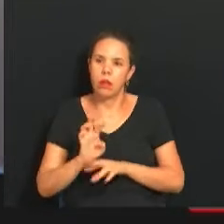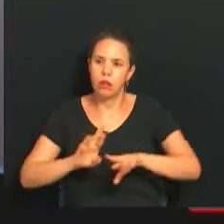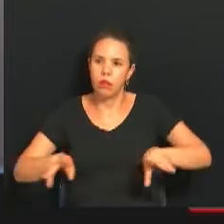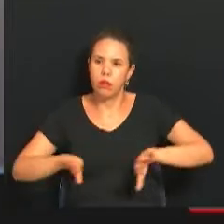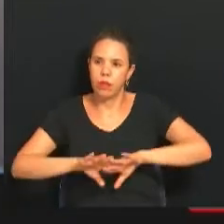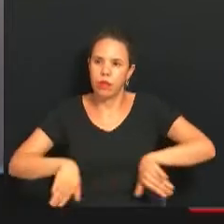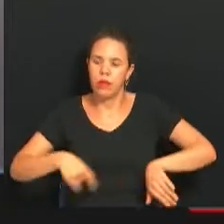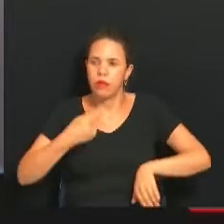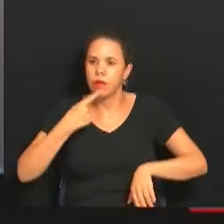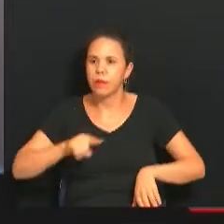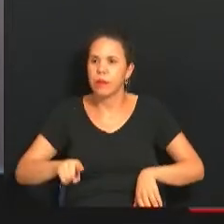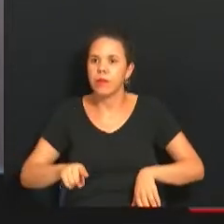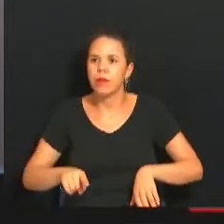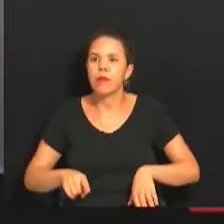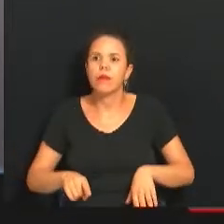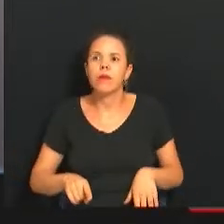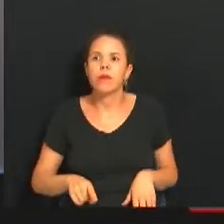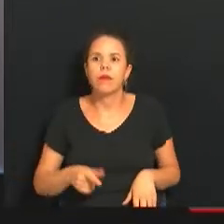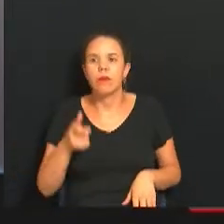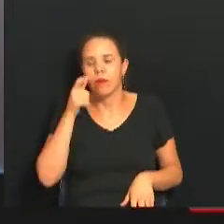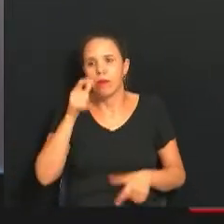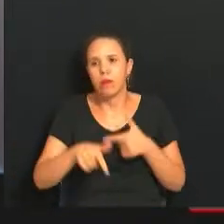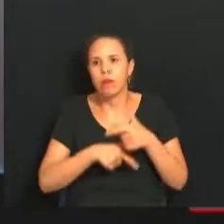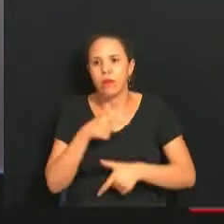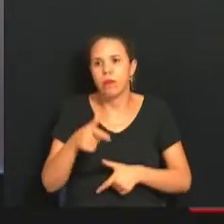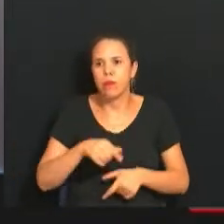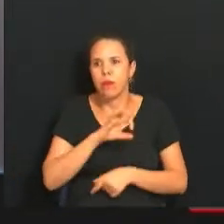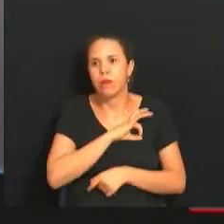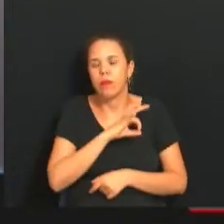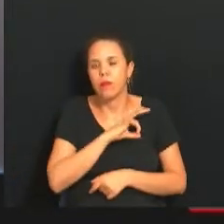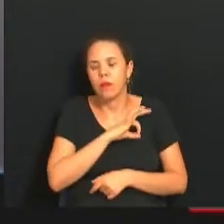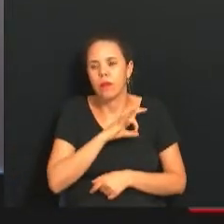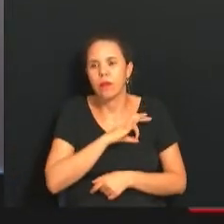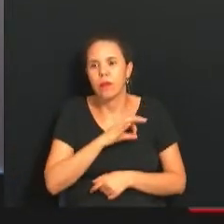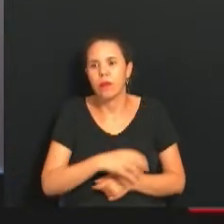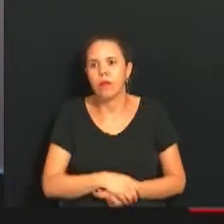daí a gente começa a ver essa operação militar que vai